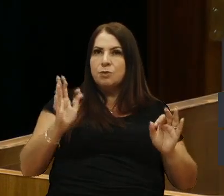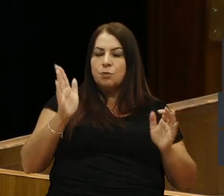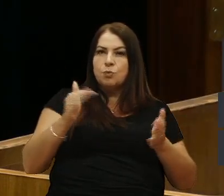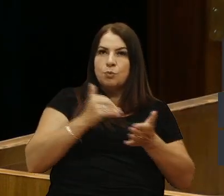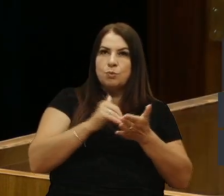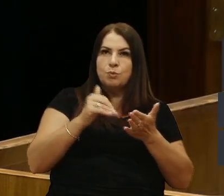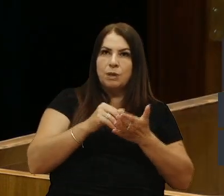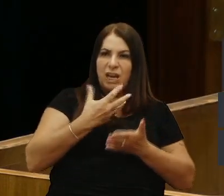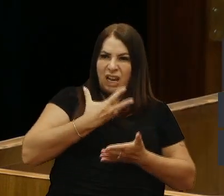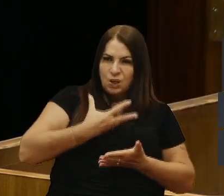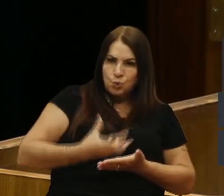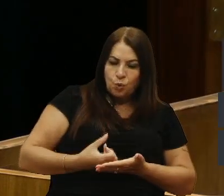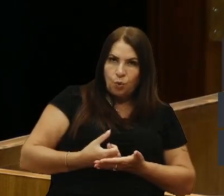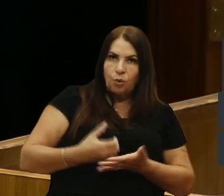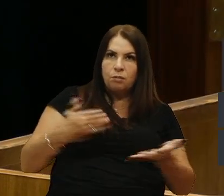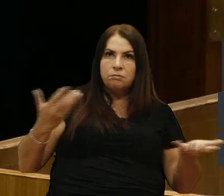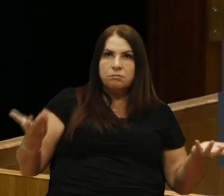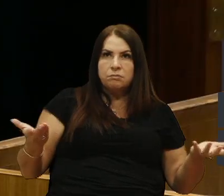secretário cansou,